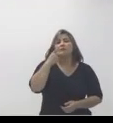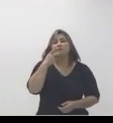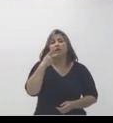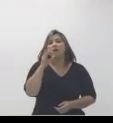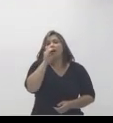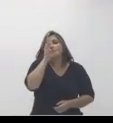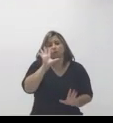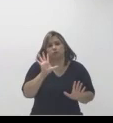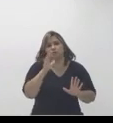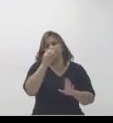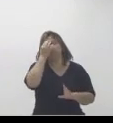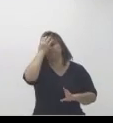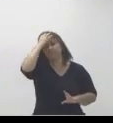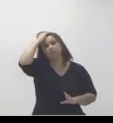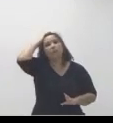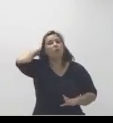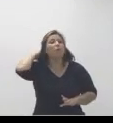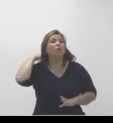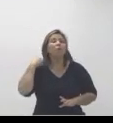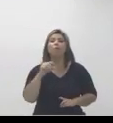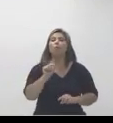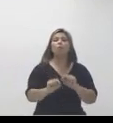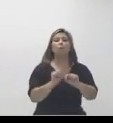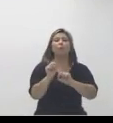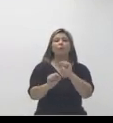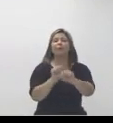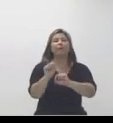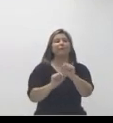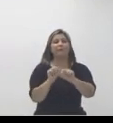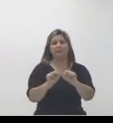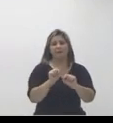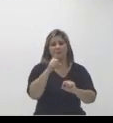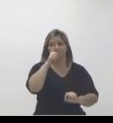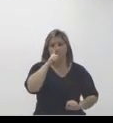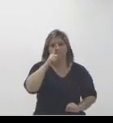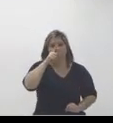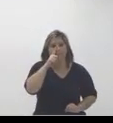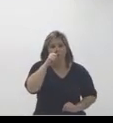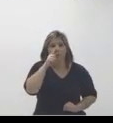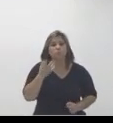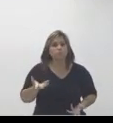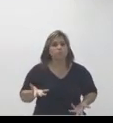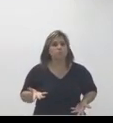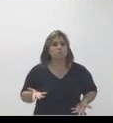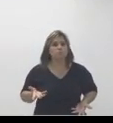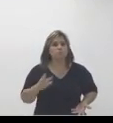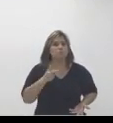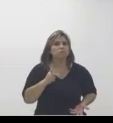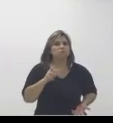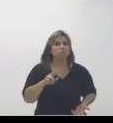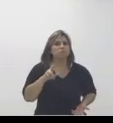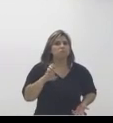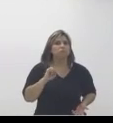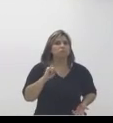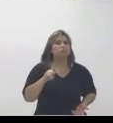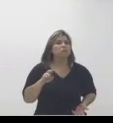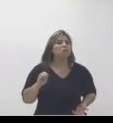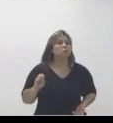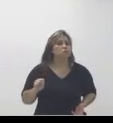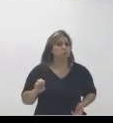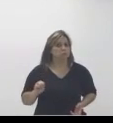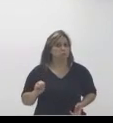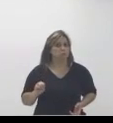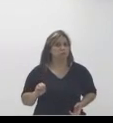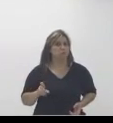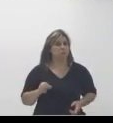da constituição do perigoso há um senso que foi feito pela longa